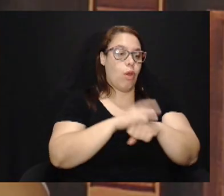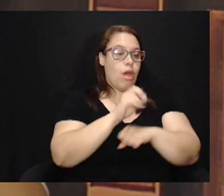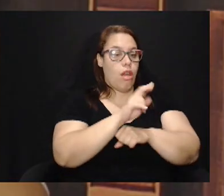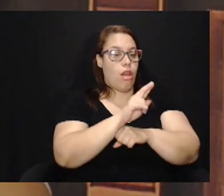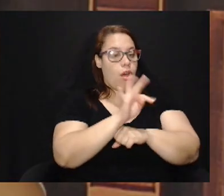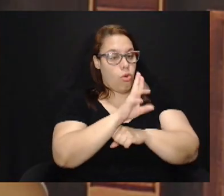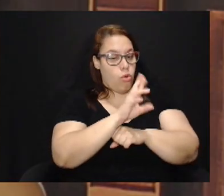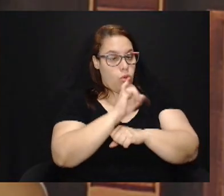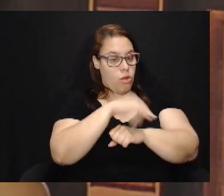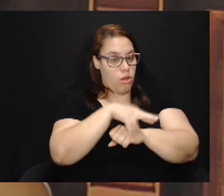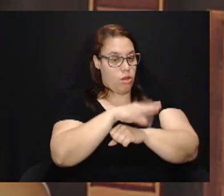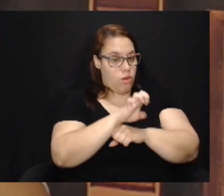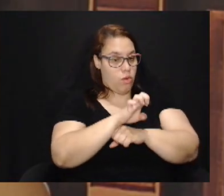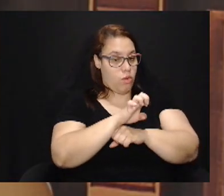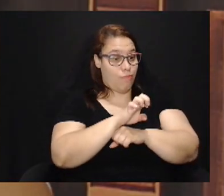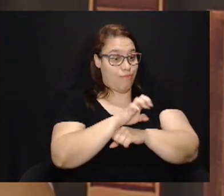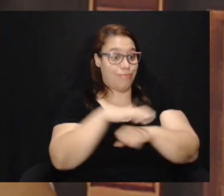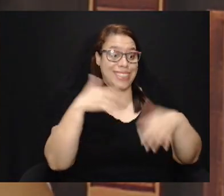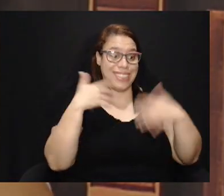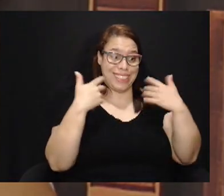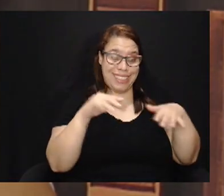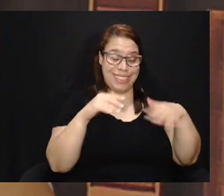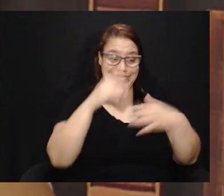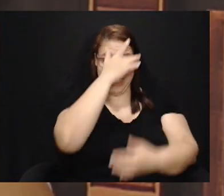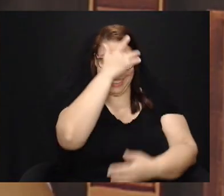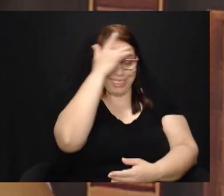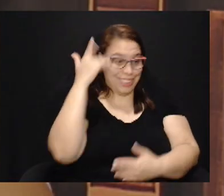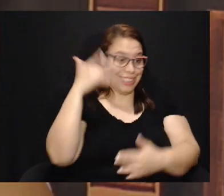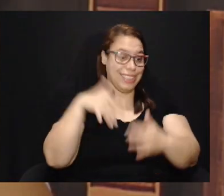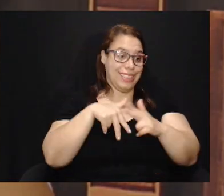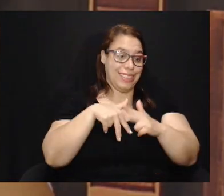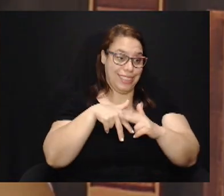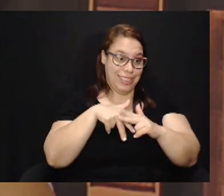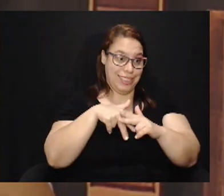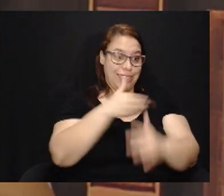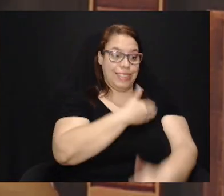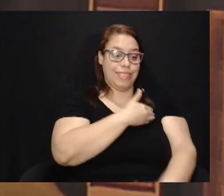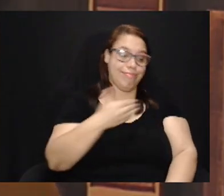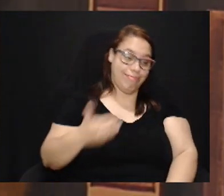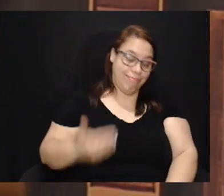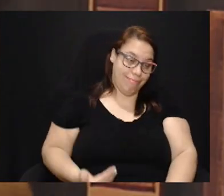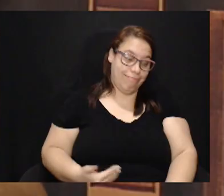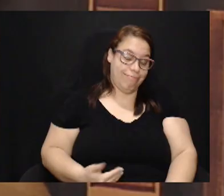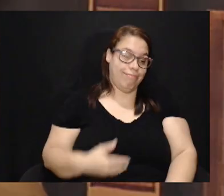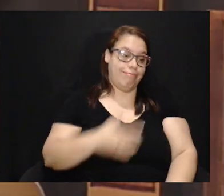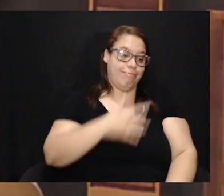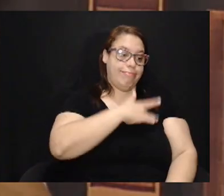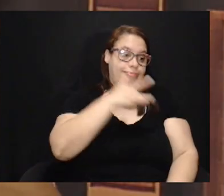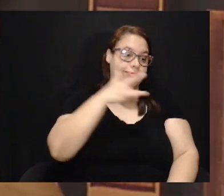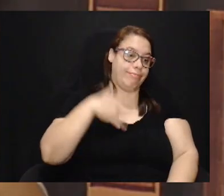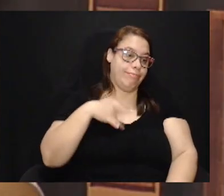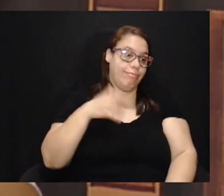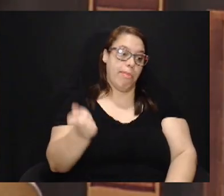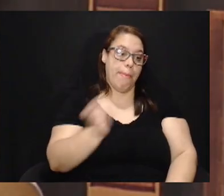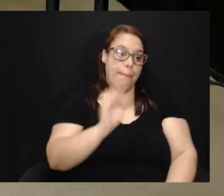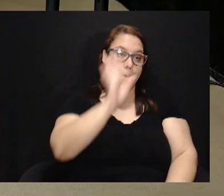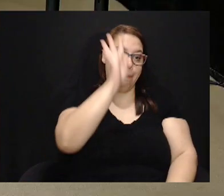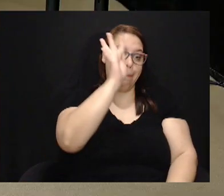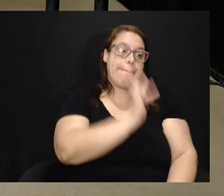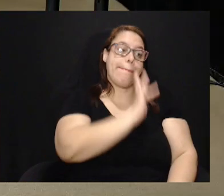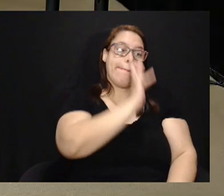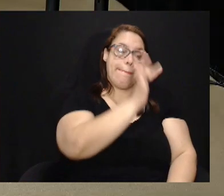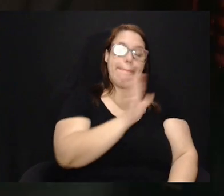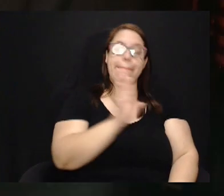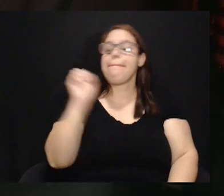para o paciente, para a pessoa, mas para o sistema público de saúde. Então, acaba saindo mais caro lá na frente, né? Exatamente. É